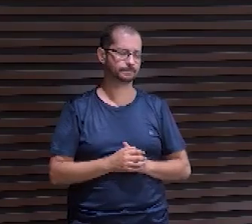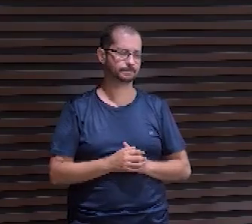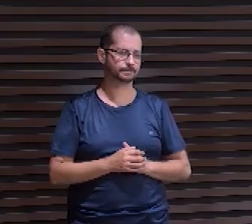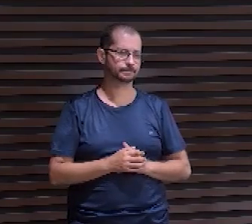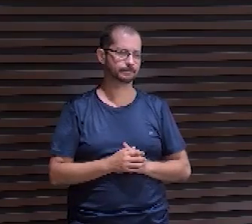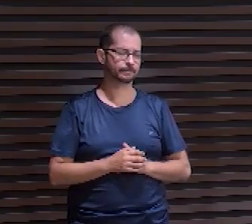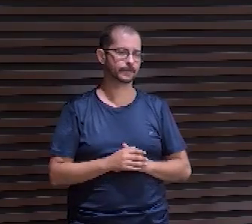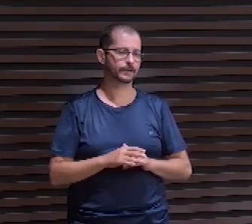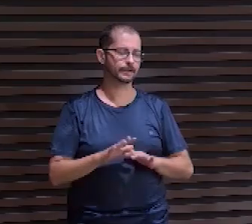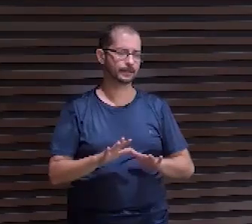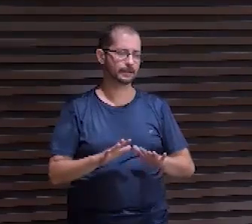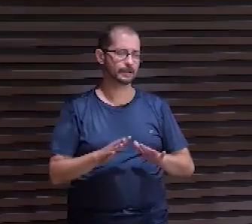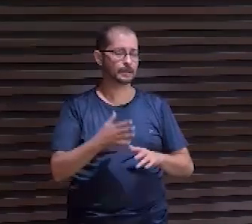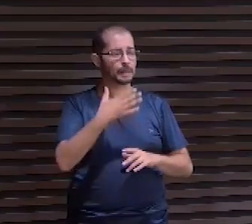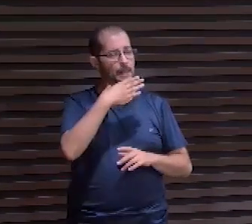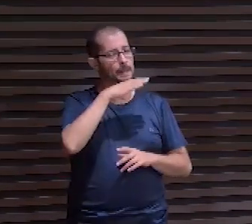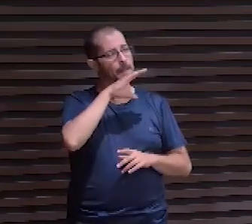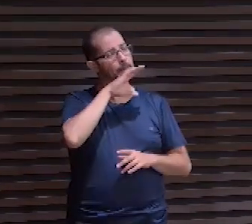Pai,